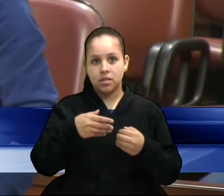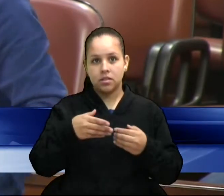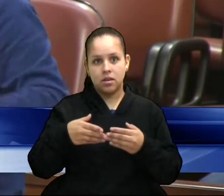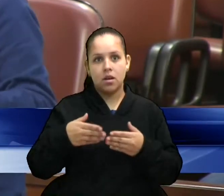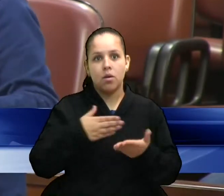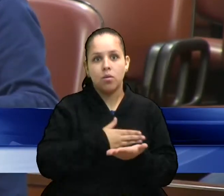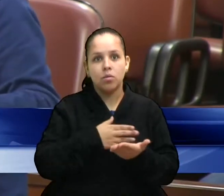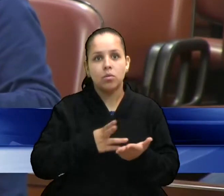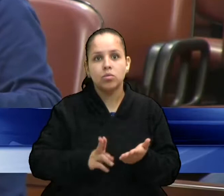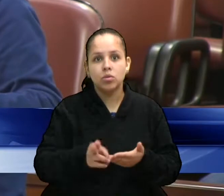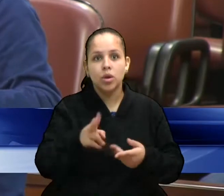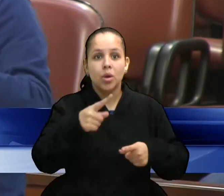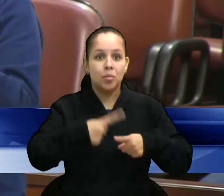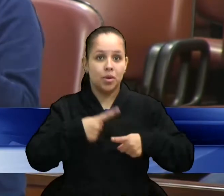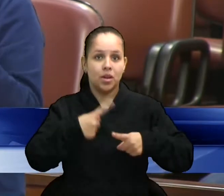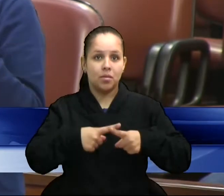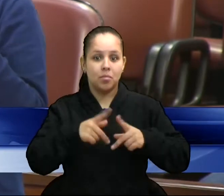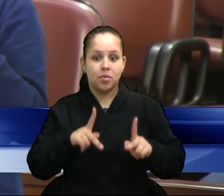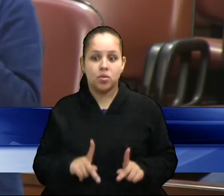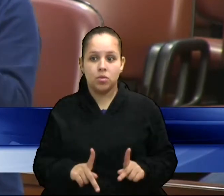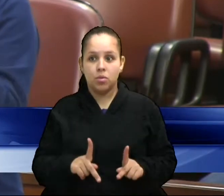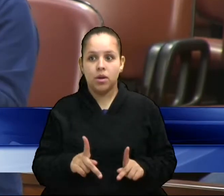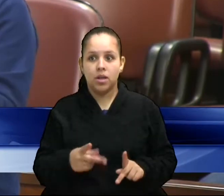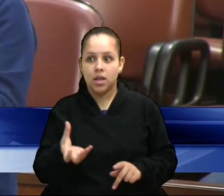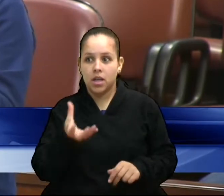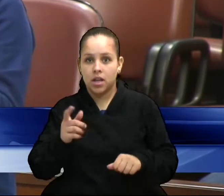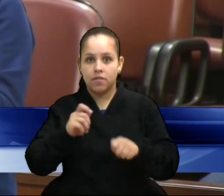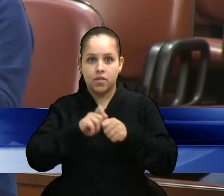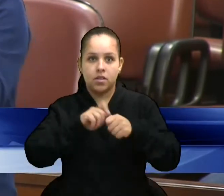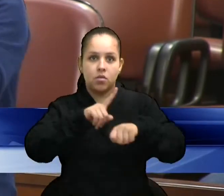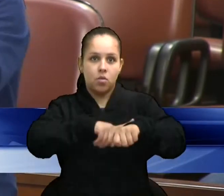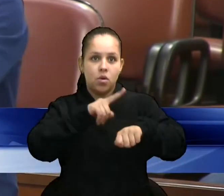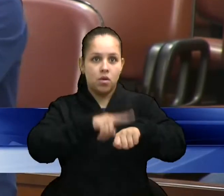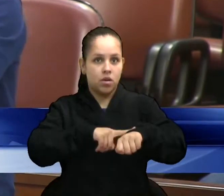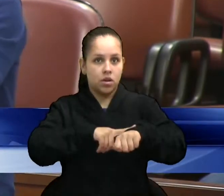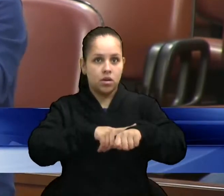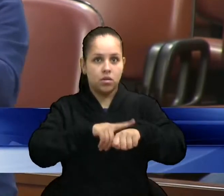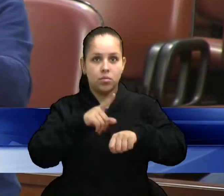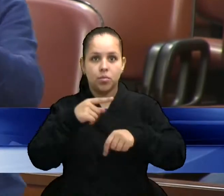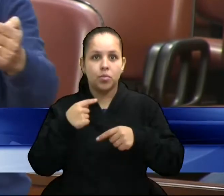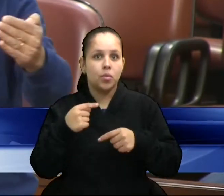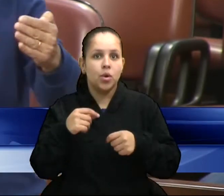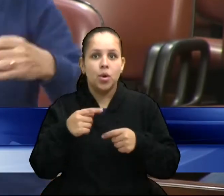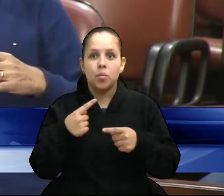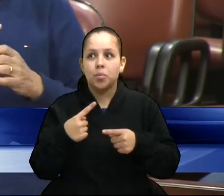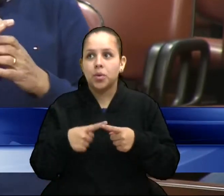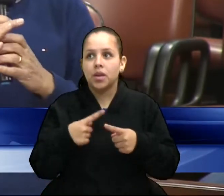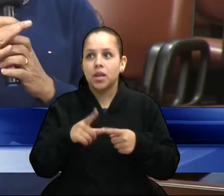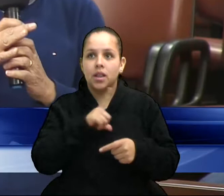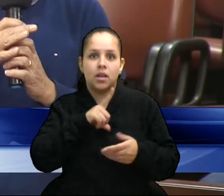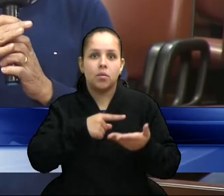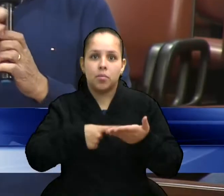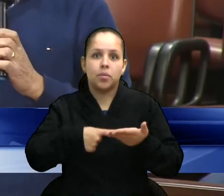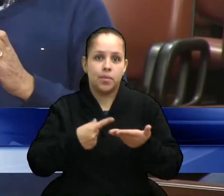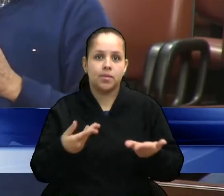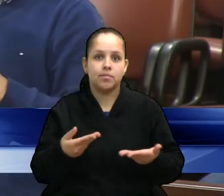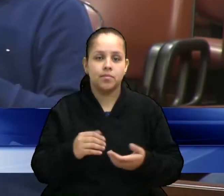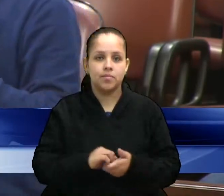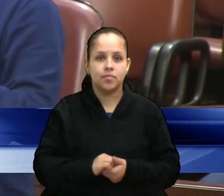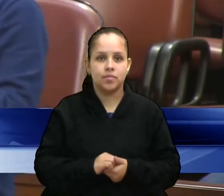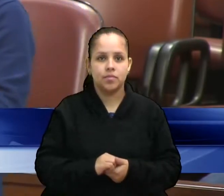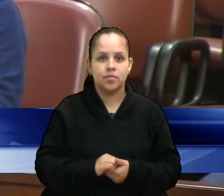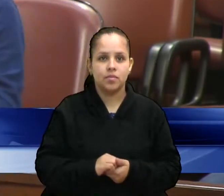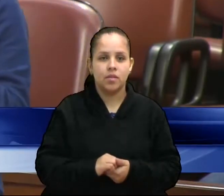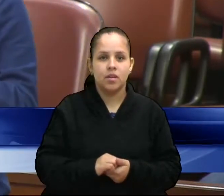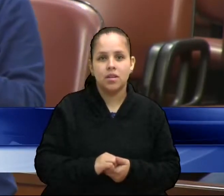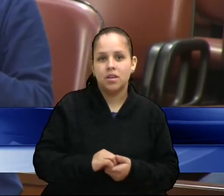têm compromisso. Então, é uma questão de respeito com as pessoas. E quando eu coloco essa geração dos desapegados, eu diria